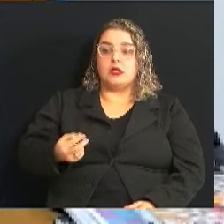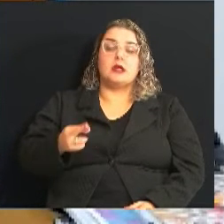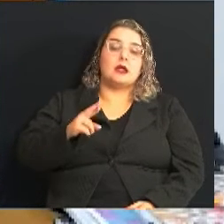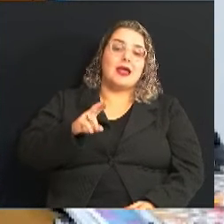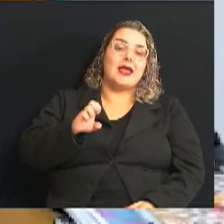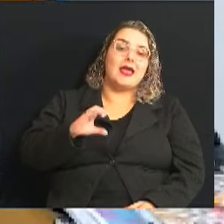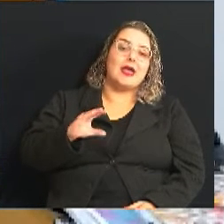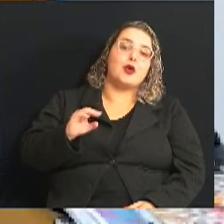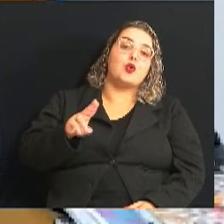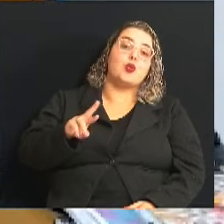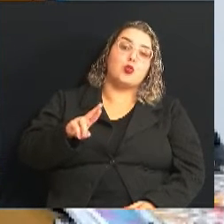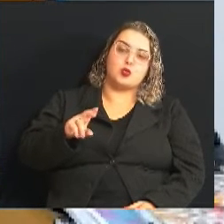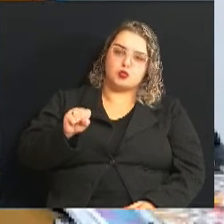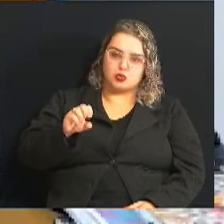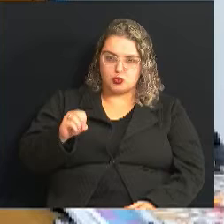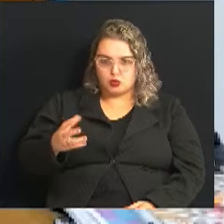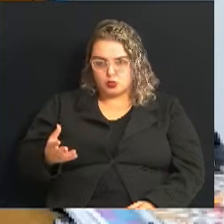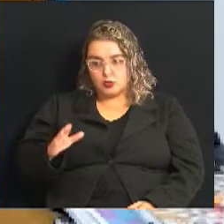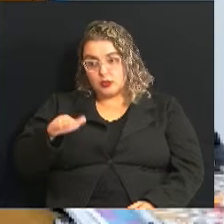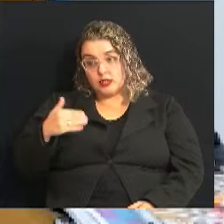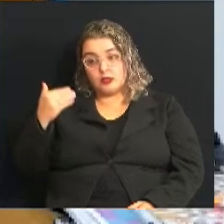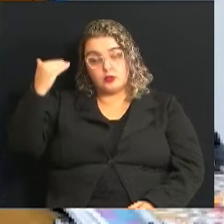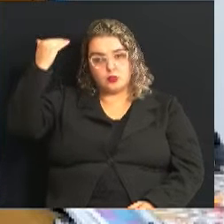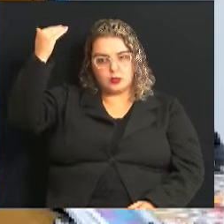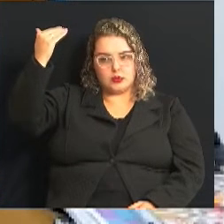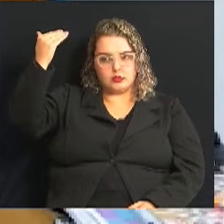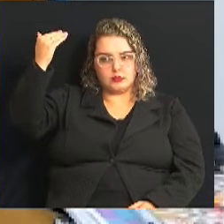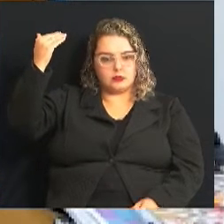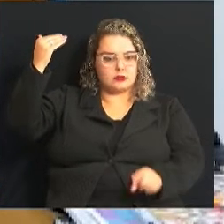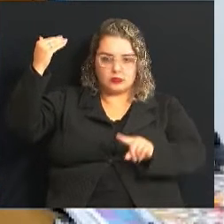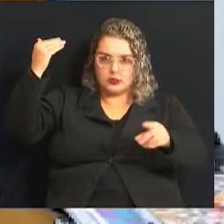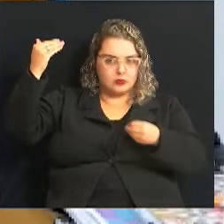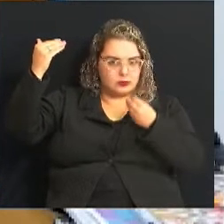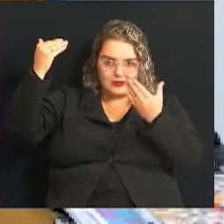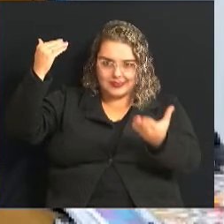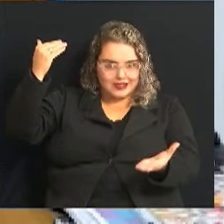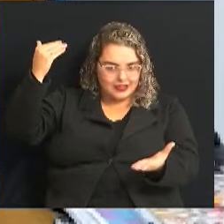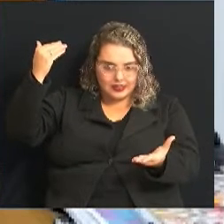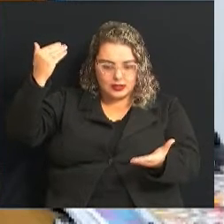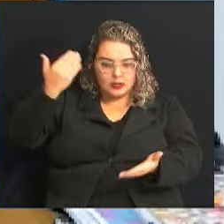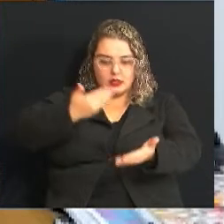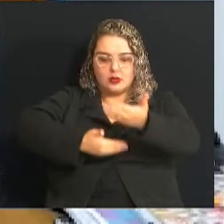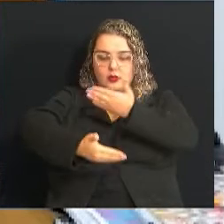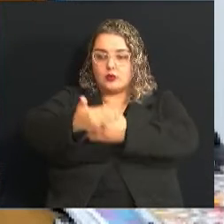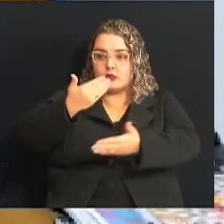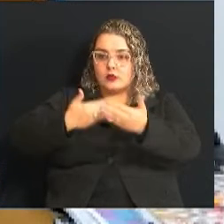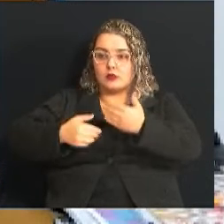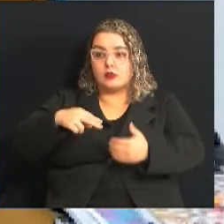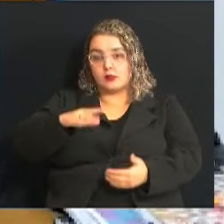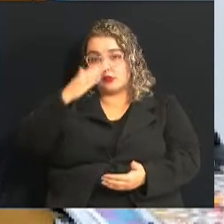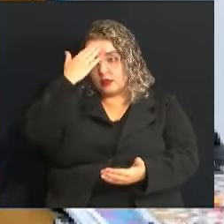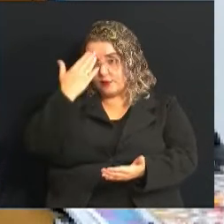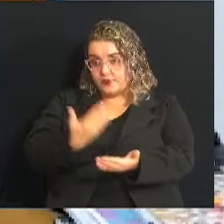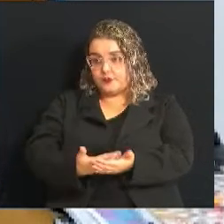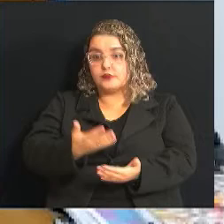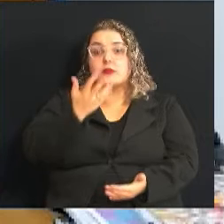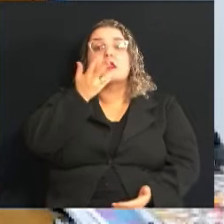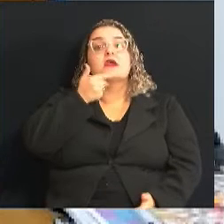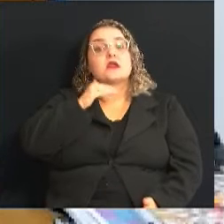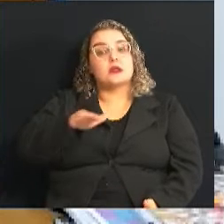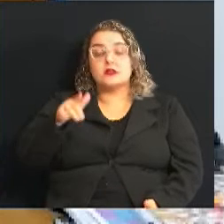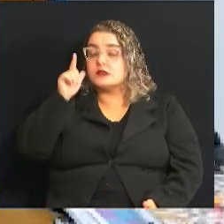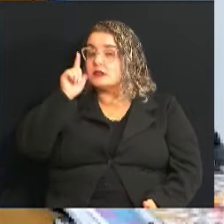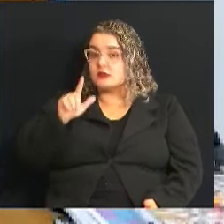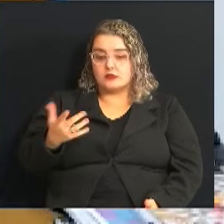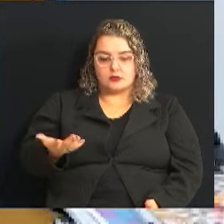tem recurso. E quando esse adulto nega em não compartilhar ou acreditar que a criança não dá conta,